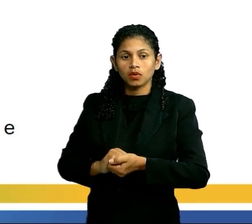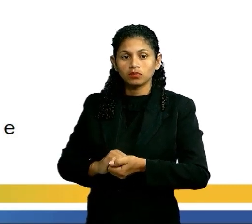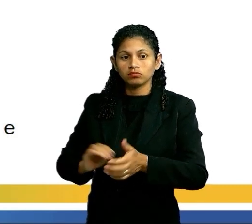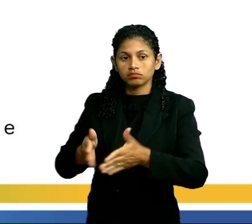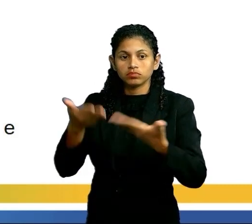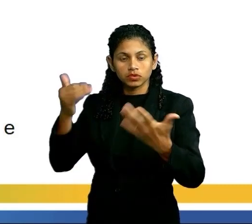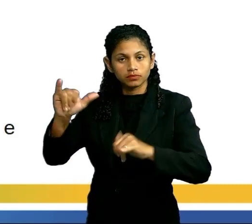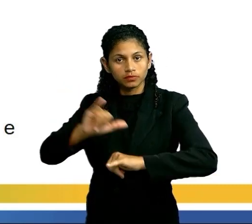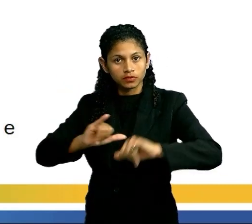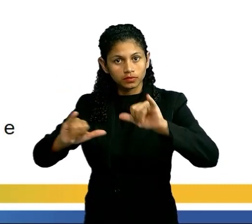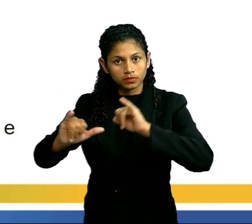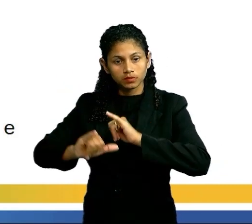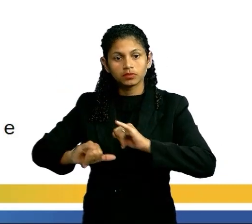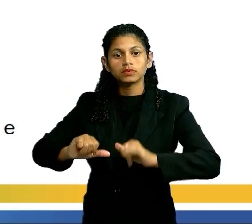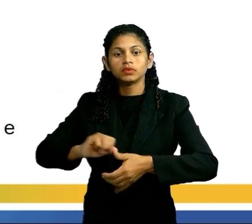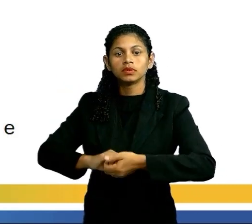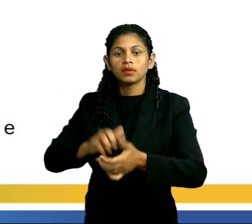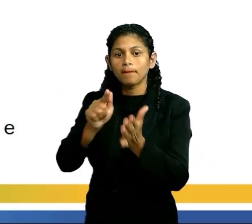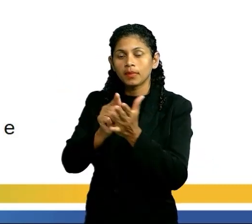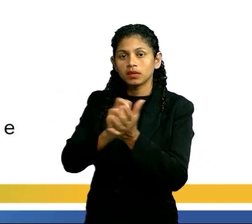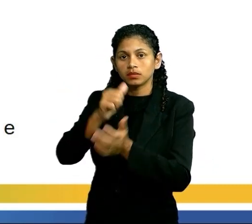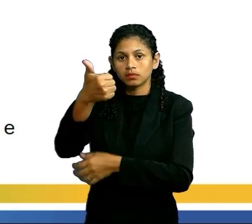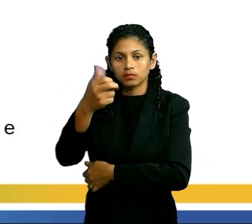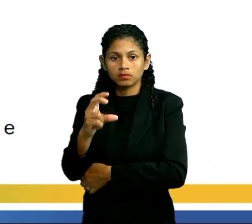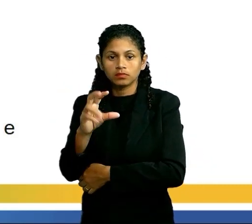página 150, questão número 1.